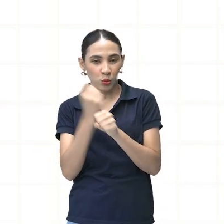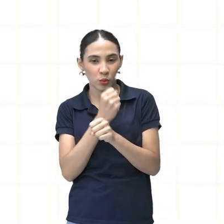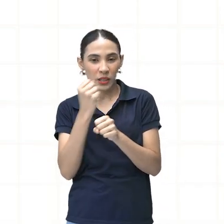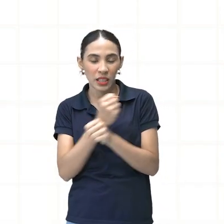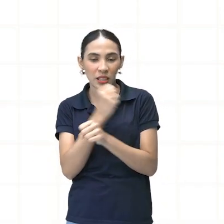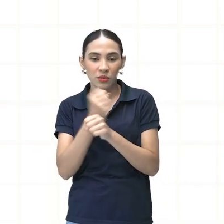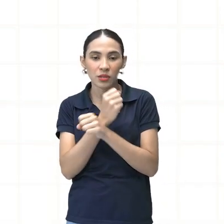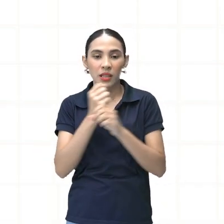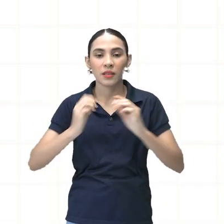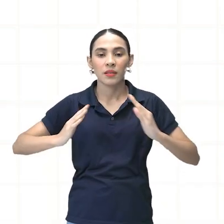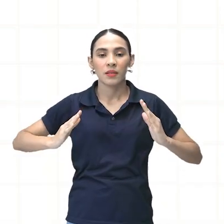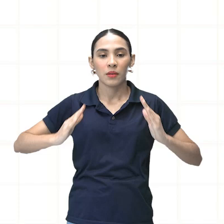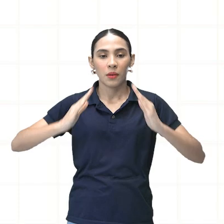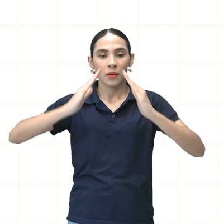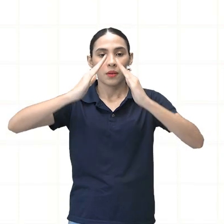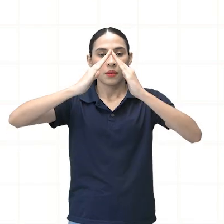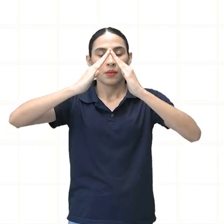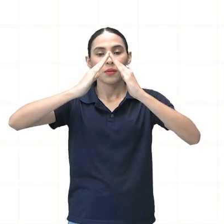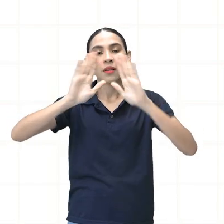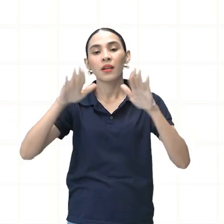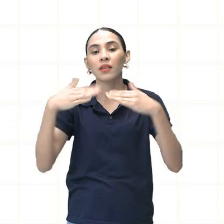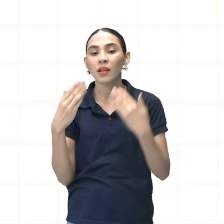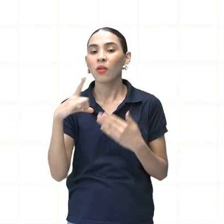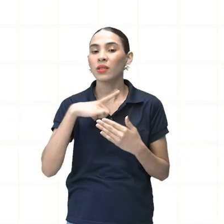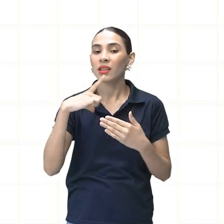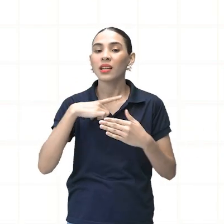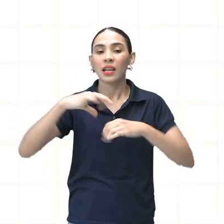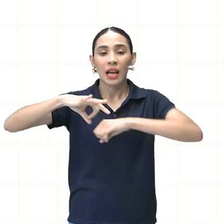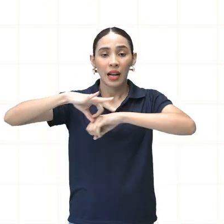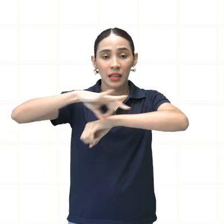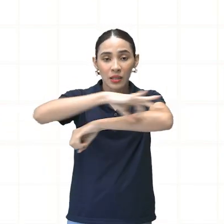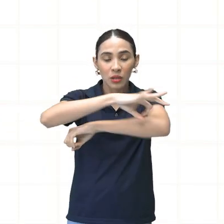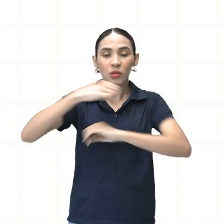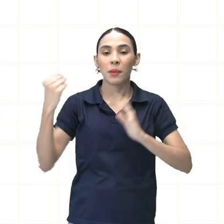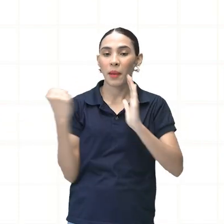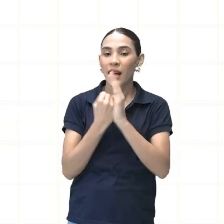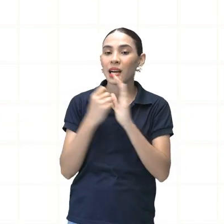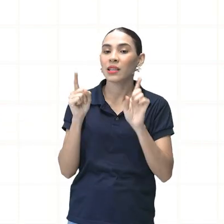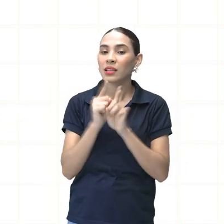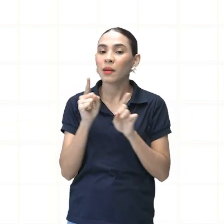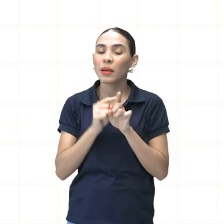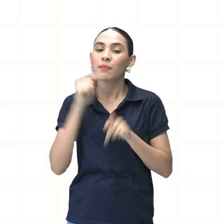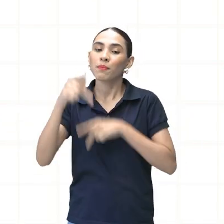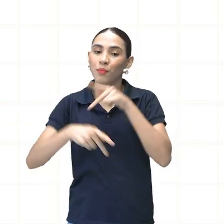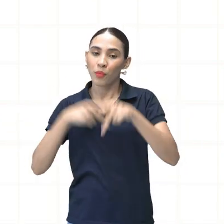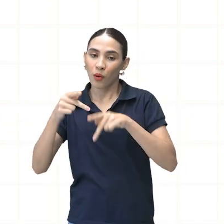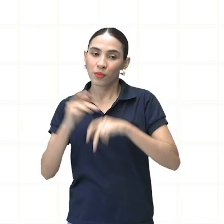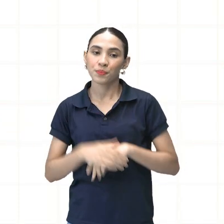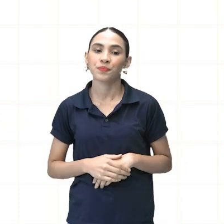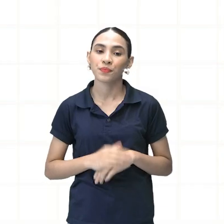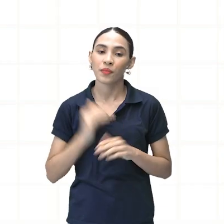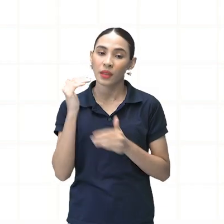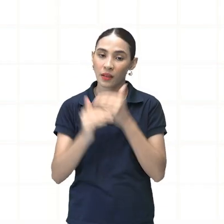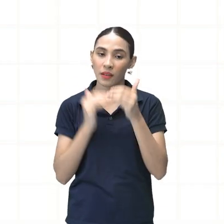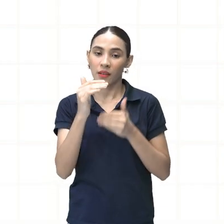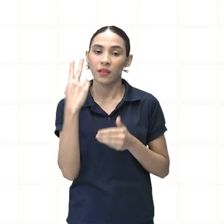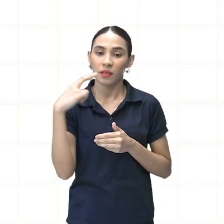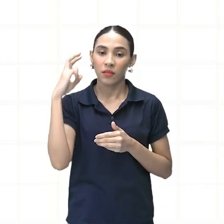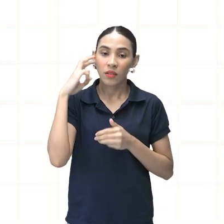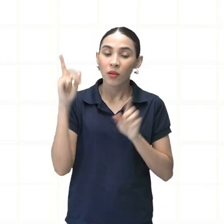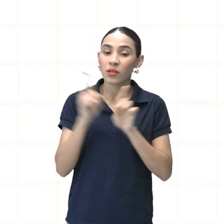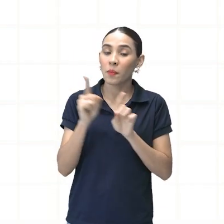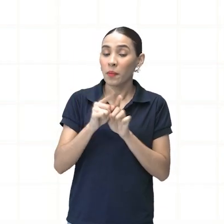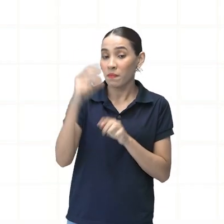as pirâmides, né? Então a gente tem a arquitetura marcando ali também essas civilizações. Desenvolvimento cultural